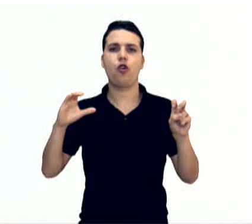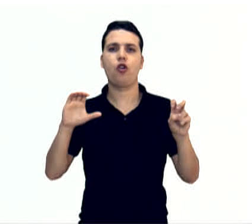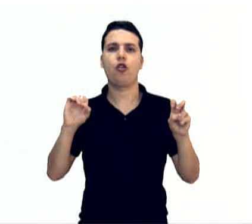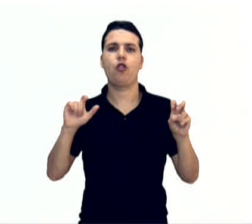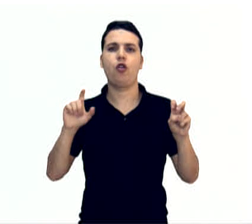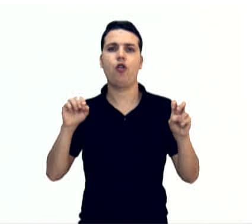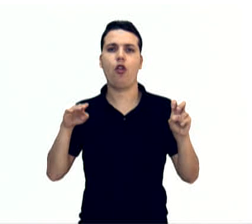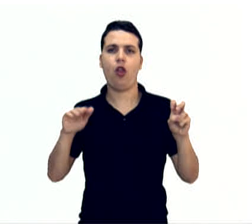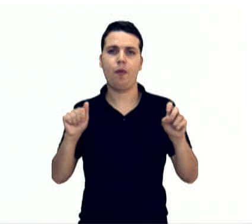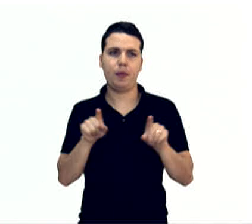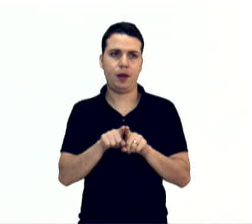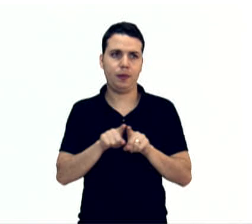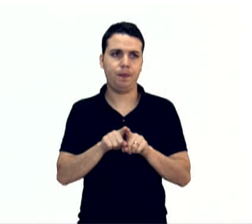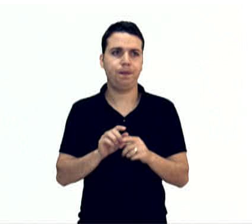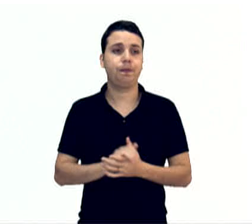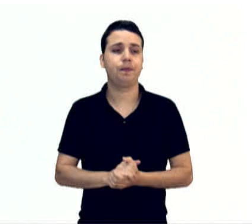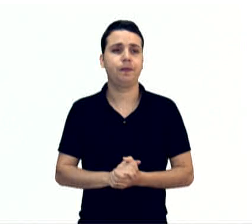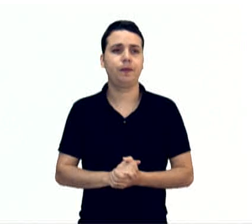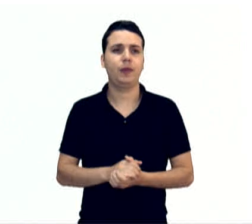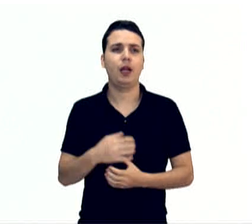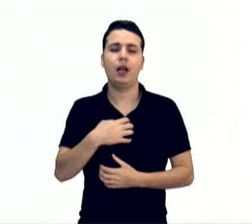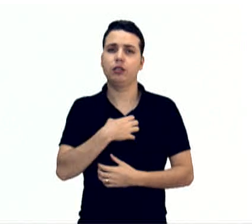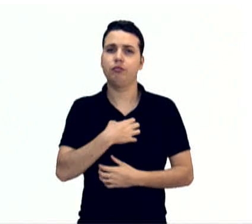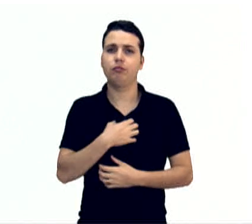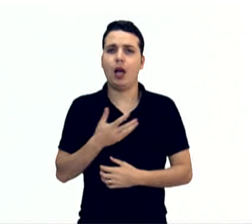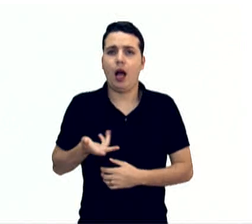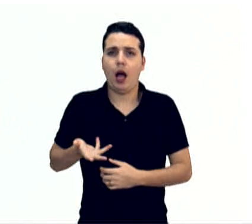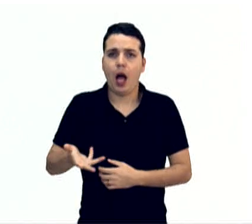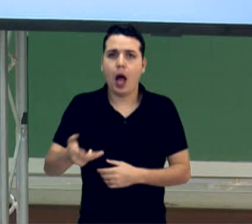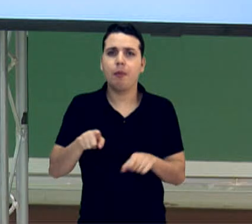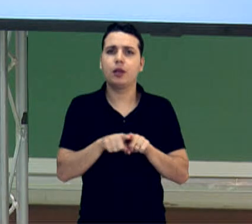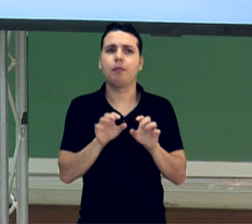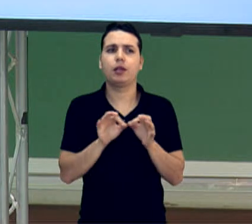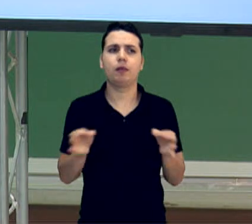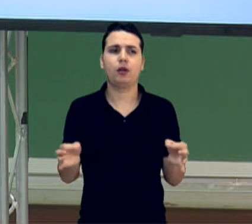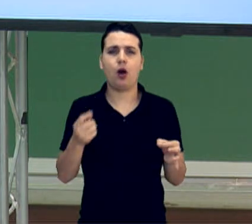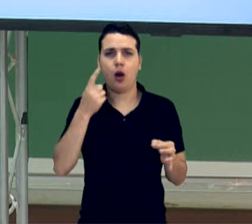conta com passos rápidos e simples, tá? O passo é curto,